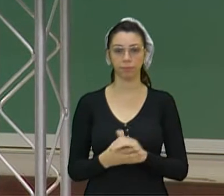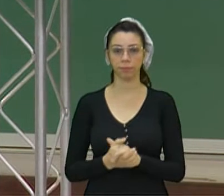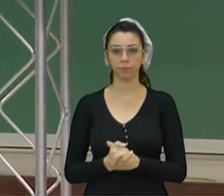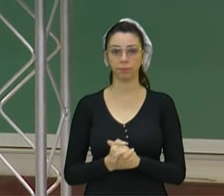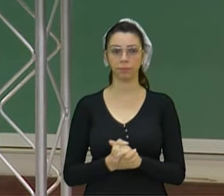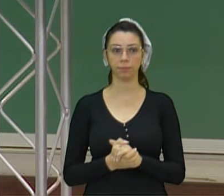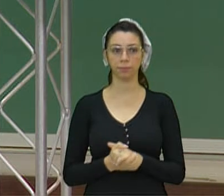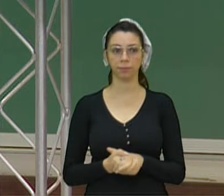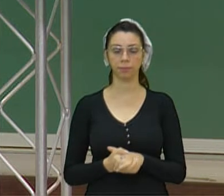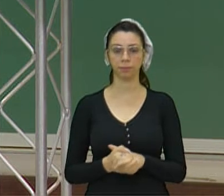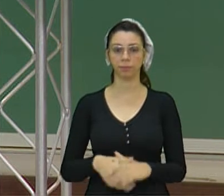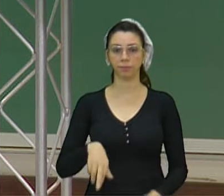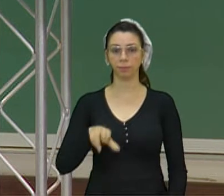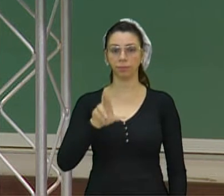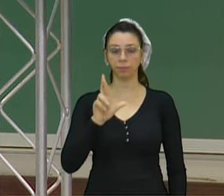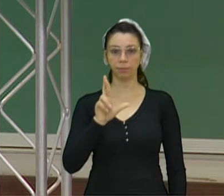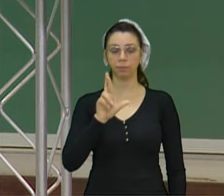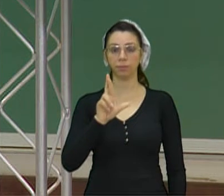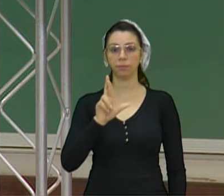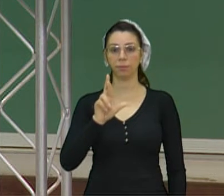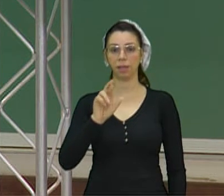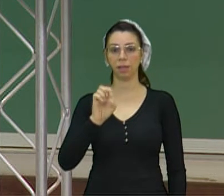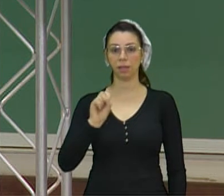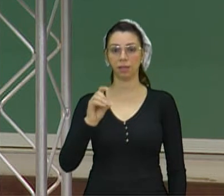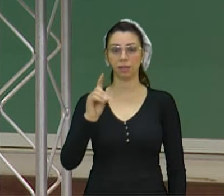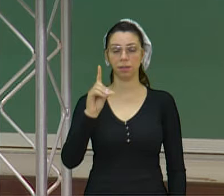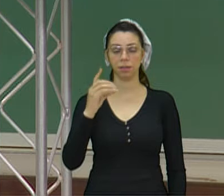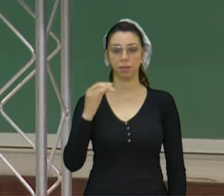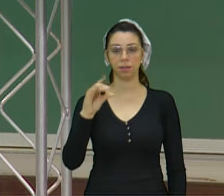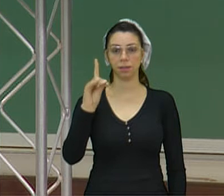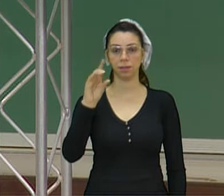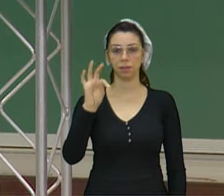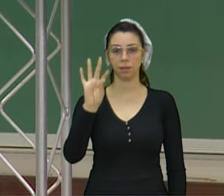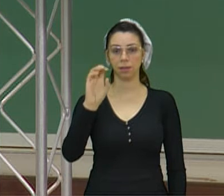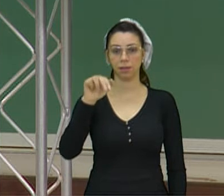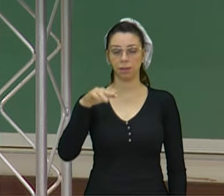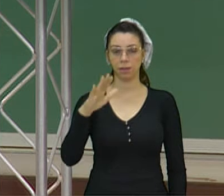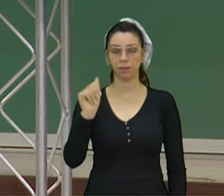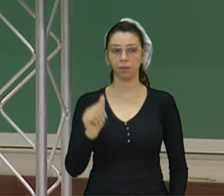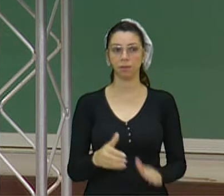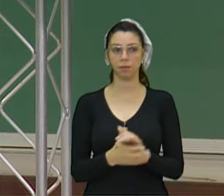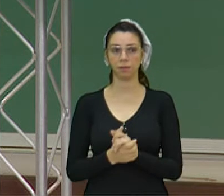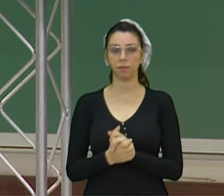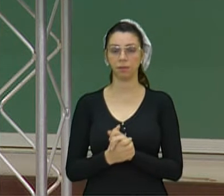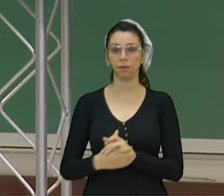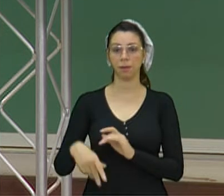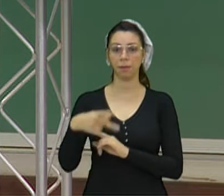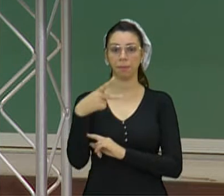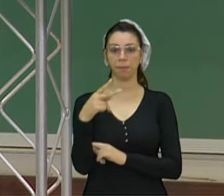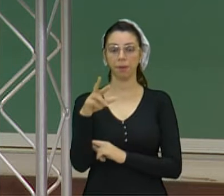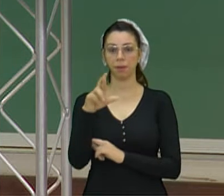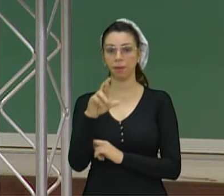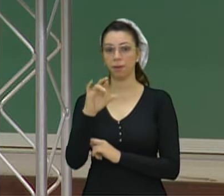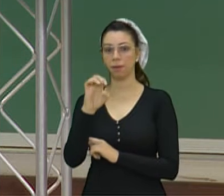que aqui a R é a resistência, a letra Rho é a resistividade do material.